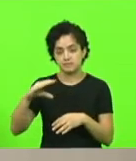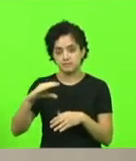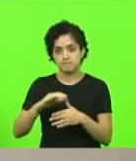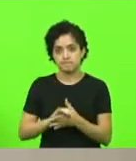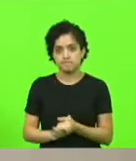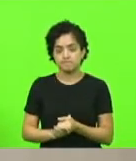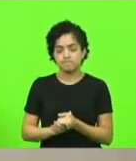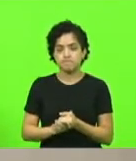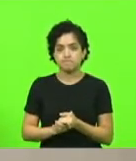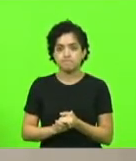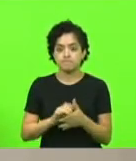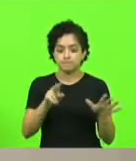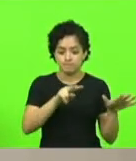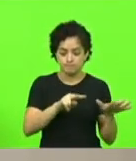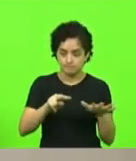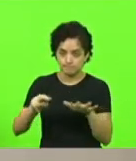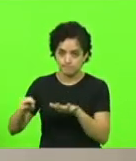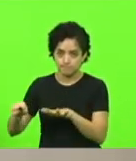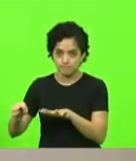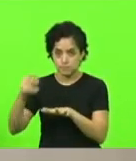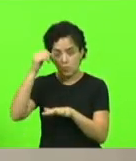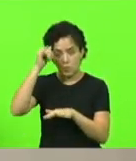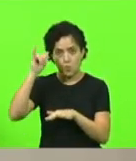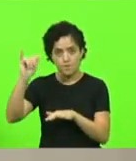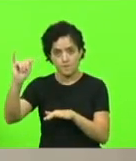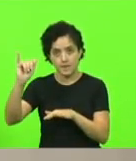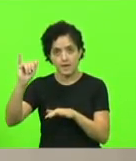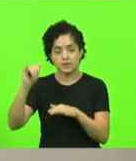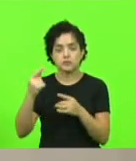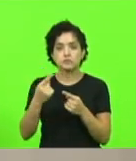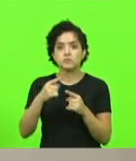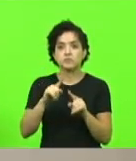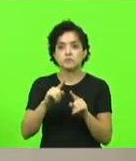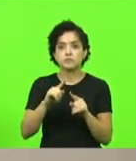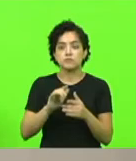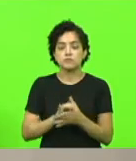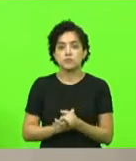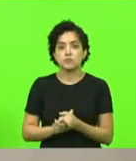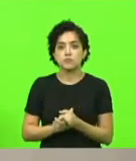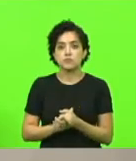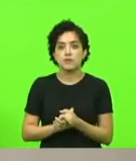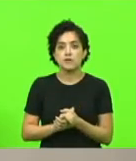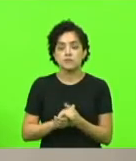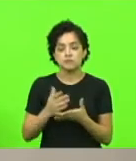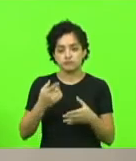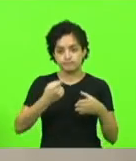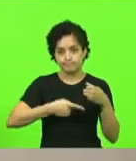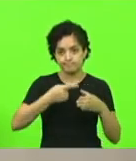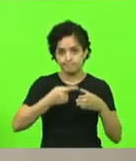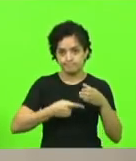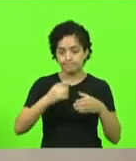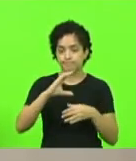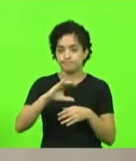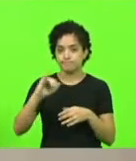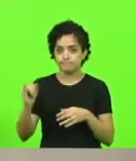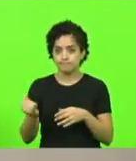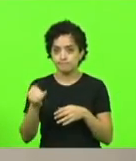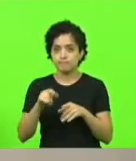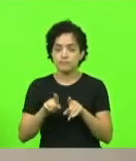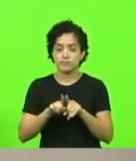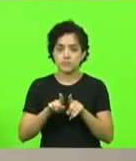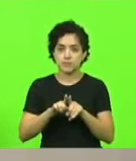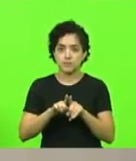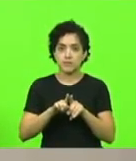para instituir a Semana de Combate e Prevenção ao Vitiligo, com pareceres favoráveis das comissões de Constituição e Justiça